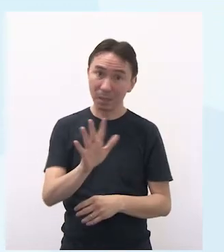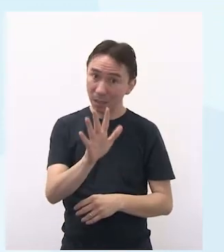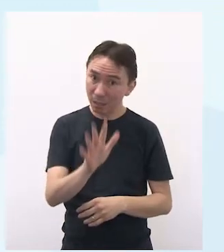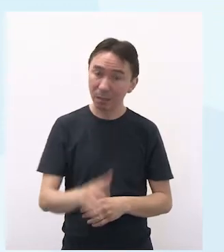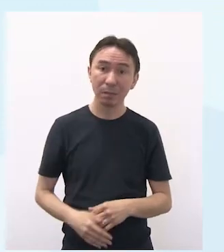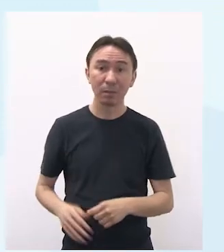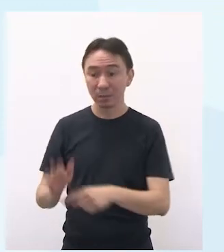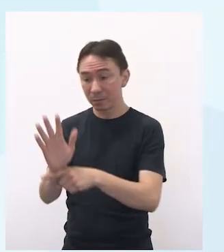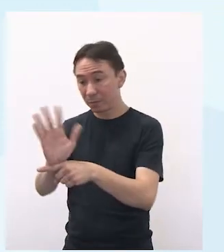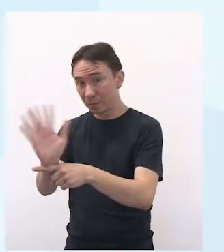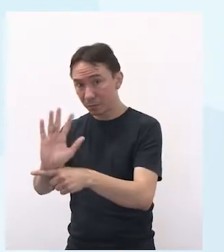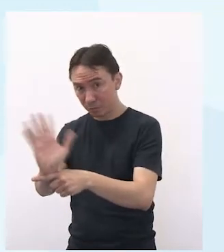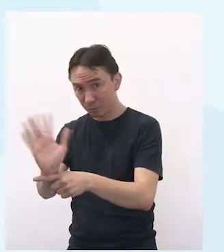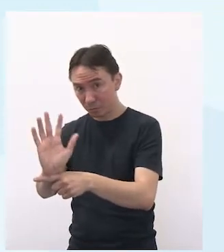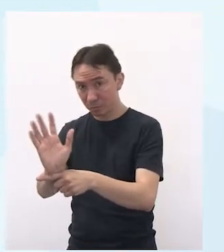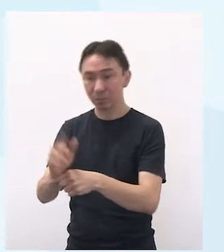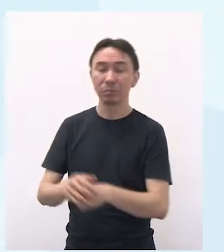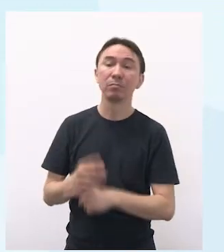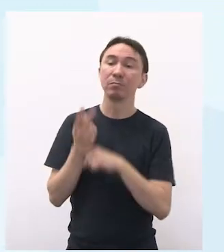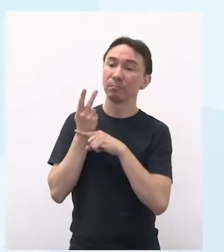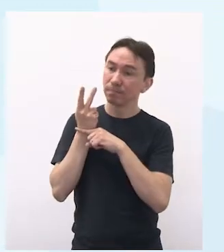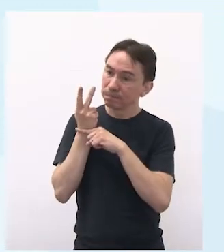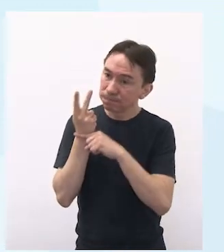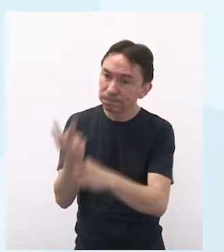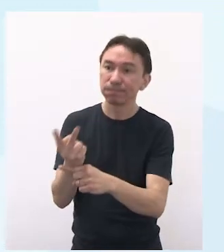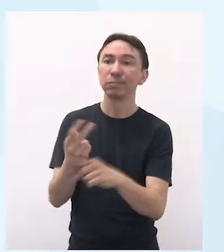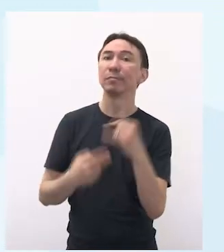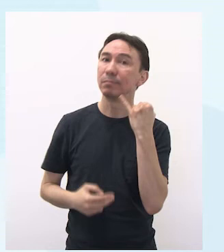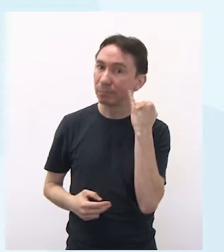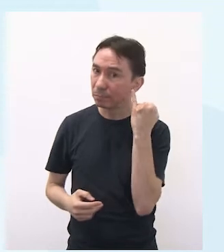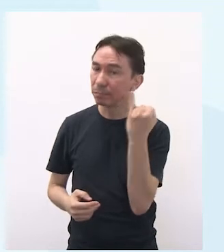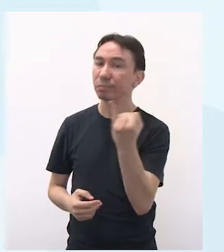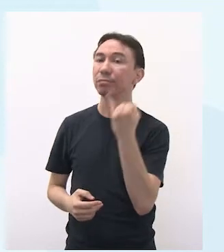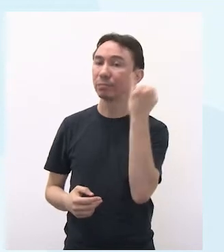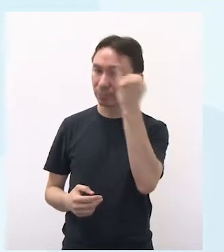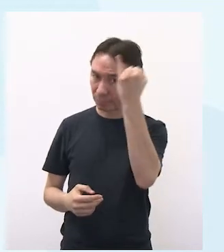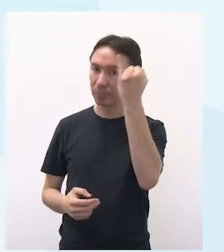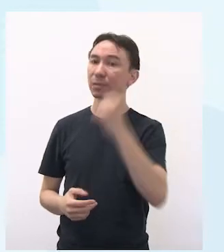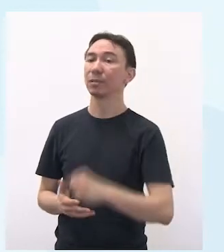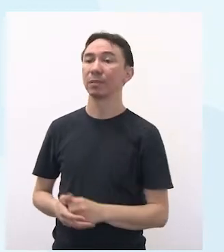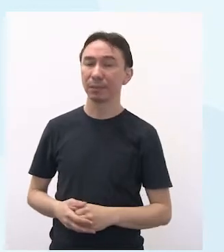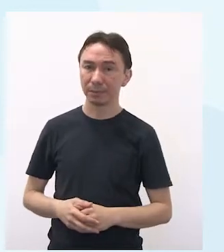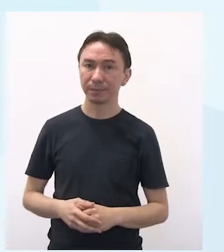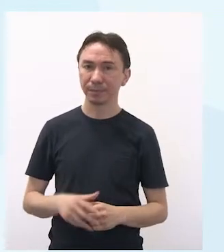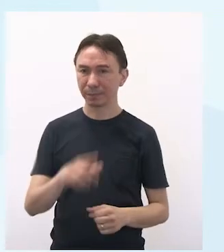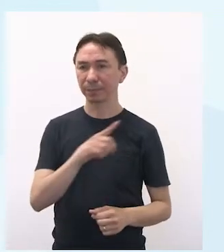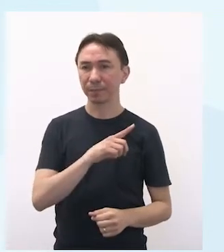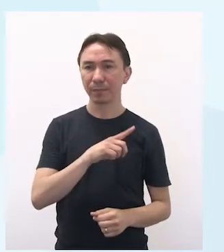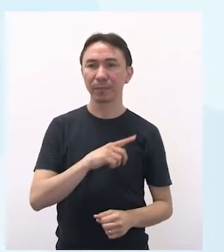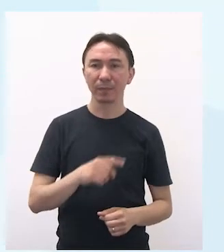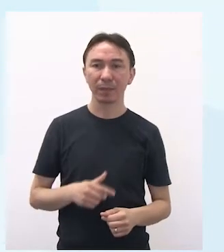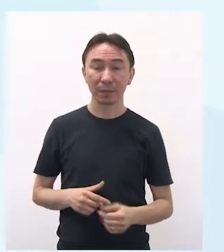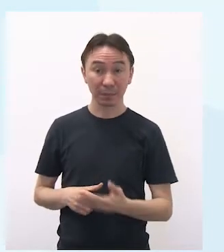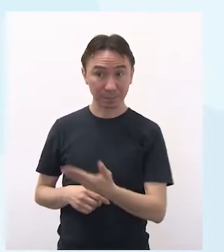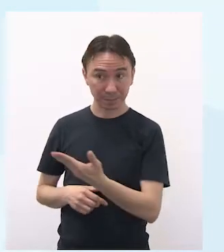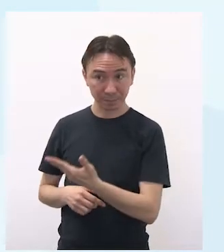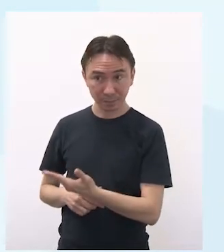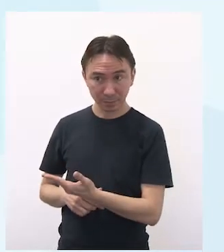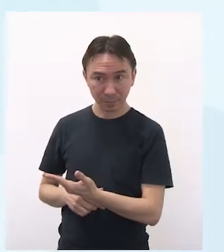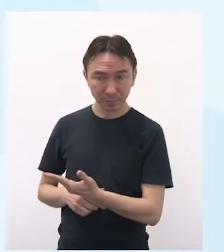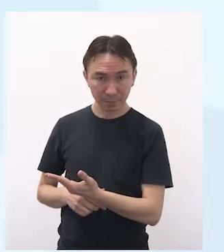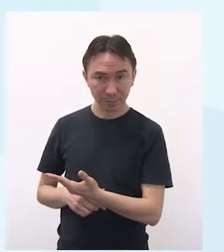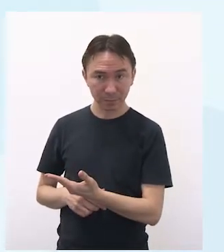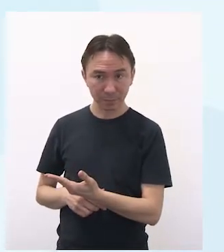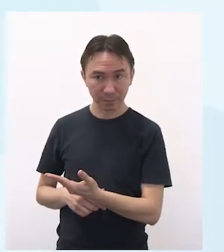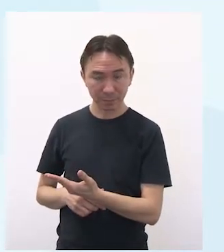esse vídeo de apoio. Nós temos outra tela, por gentileza, que é outro material de apoio,